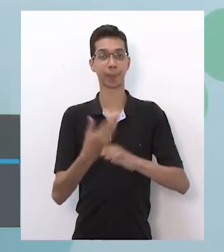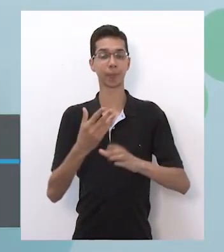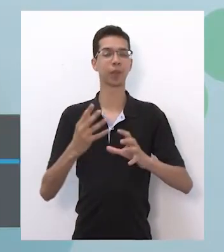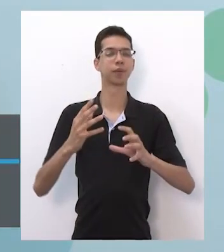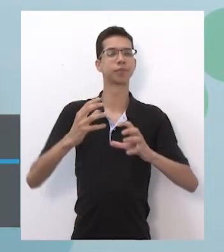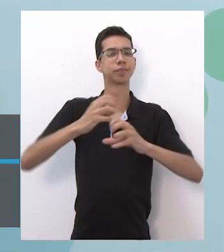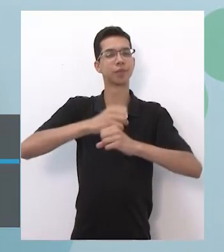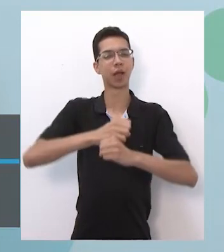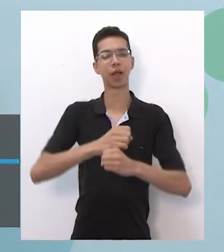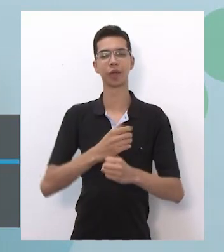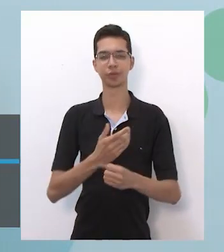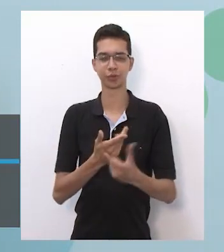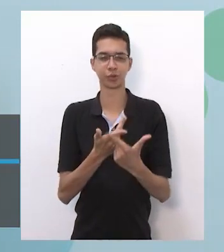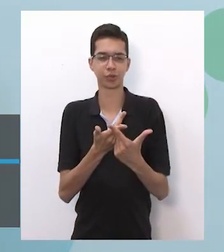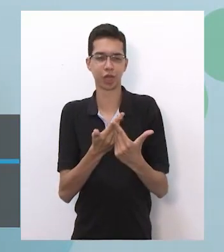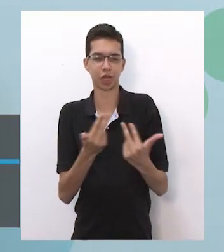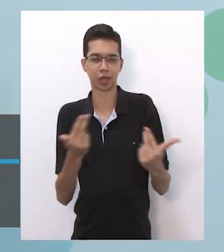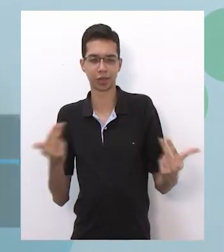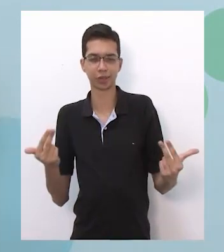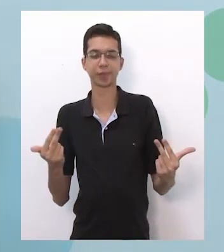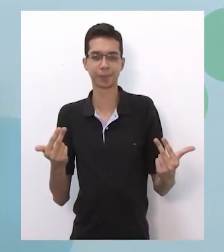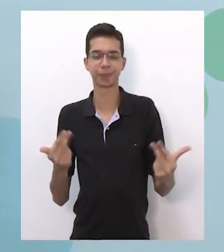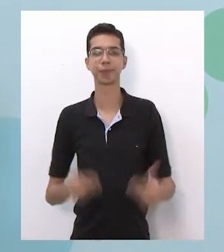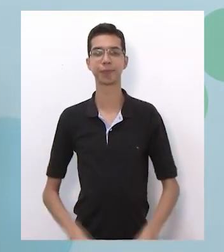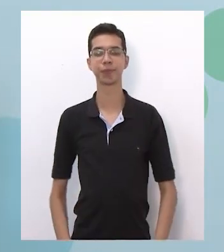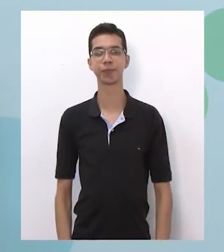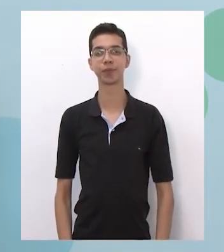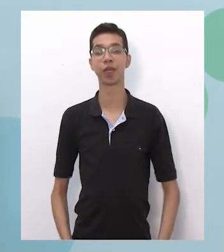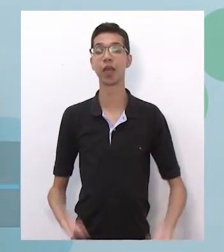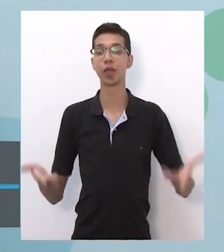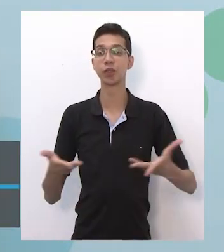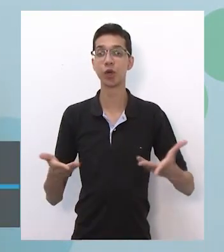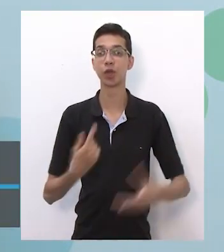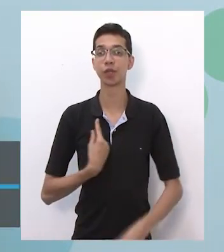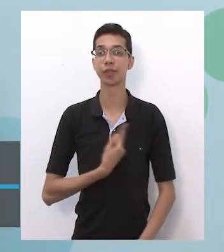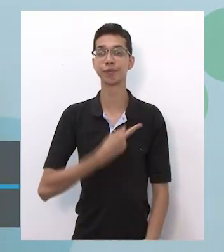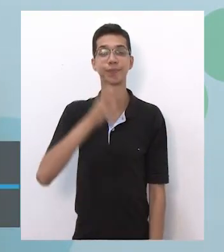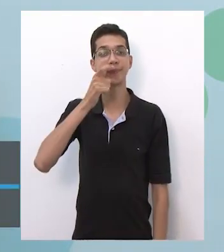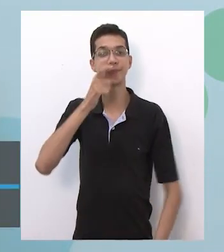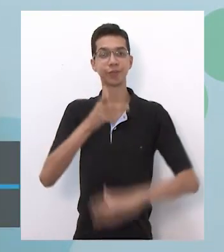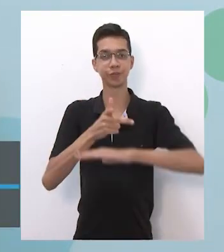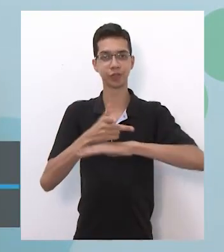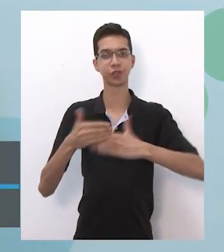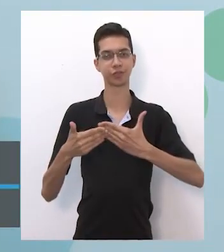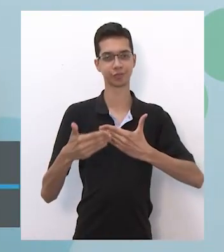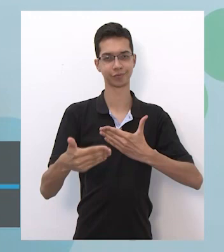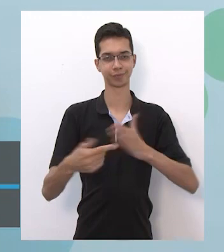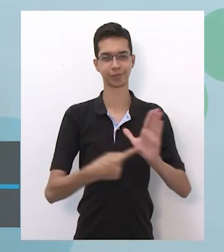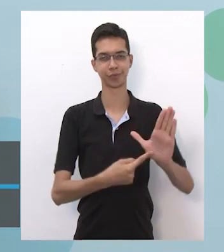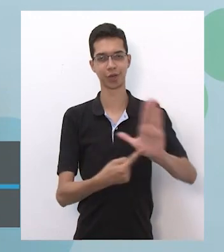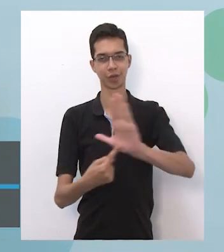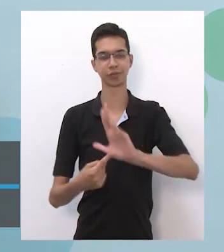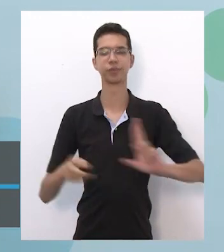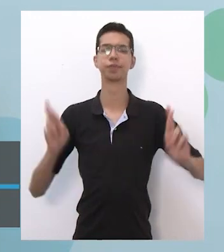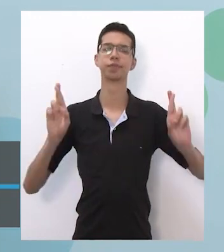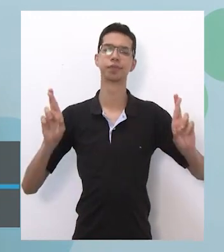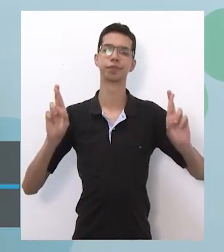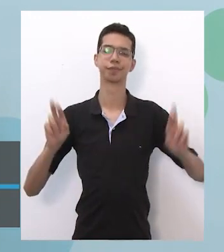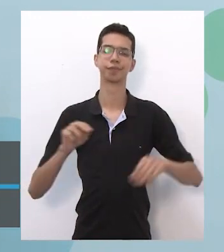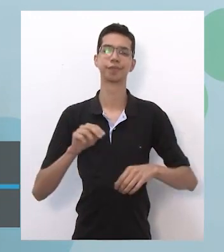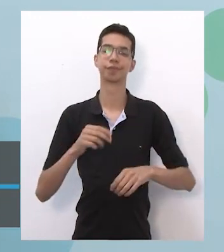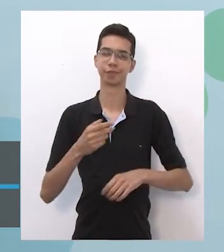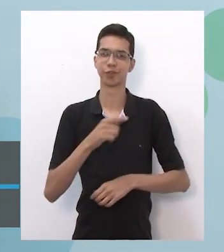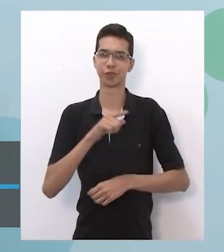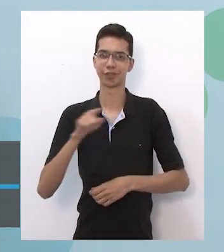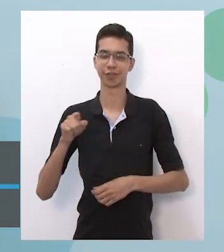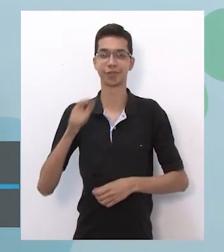é esse universo de atividades que nós vamos acompanhar agora nesse vídeo que vai ser passado. Então, nós esperamos que vocês acompanhem